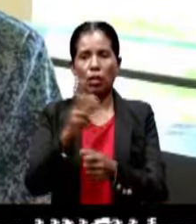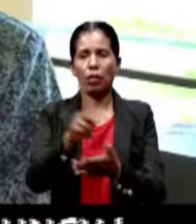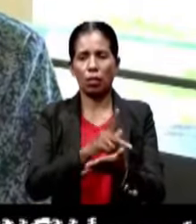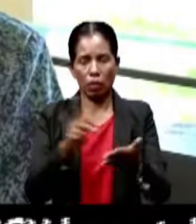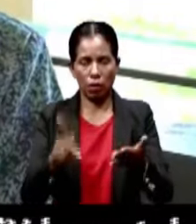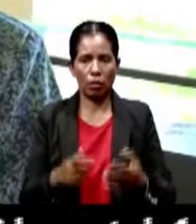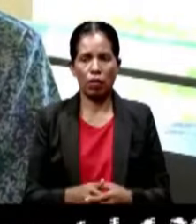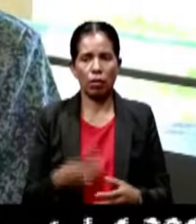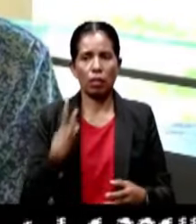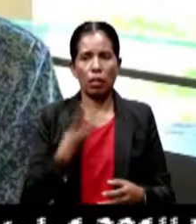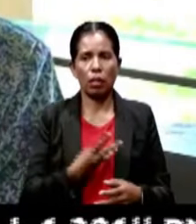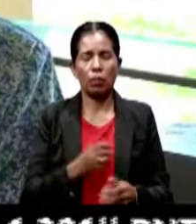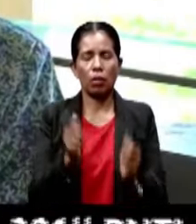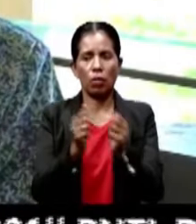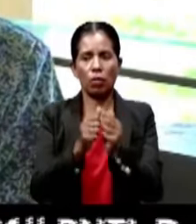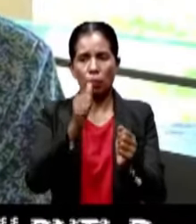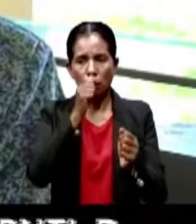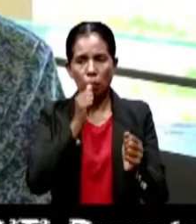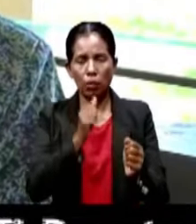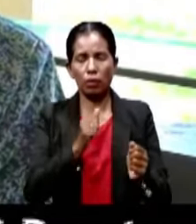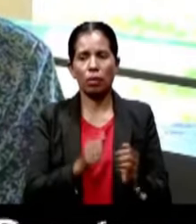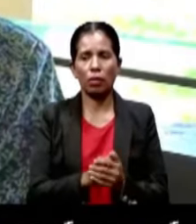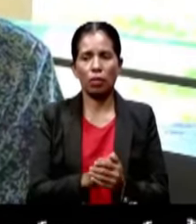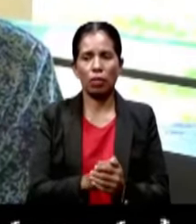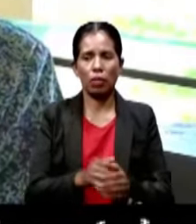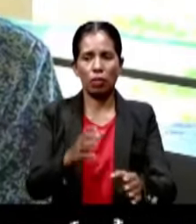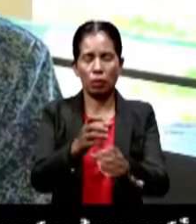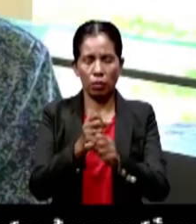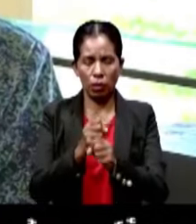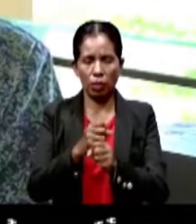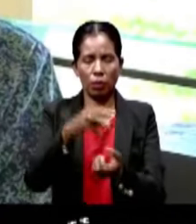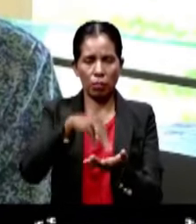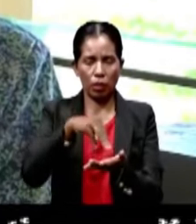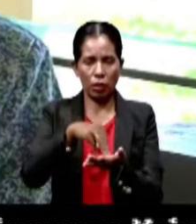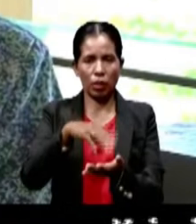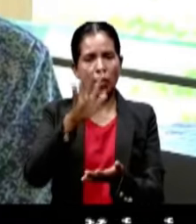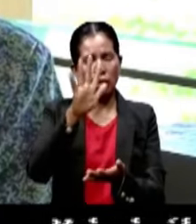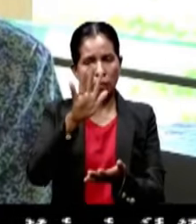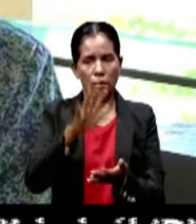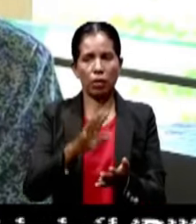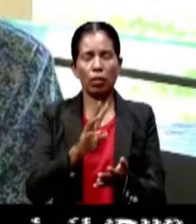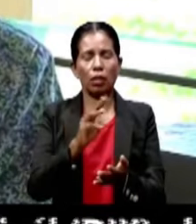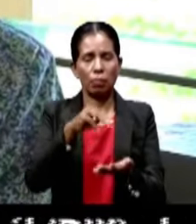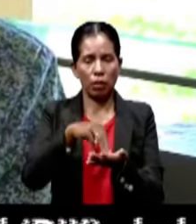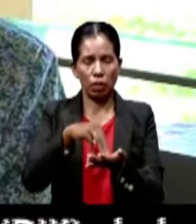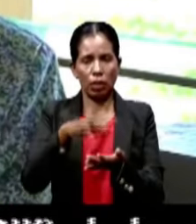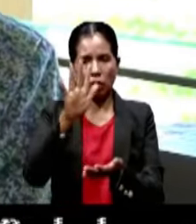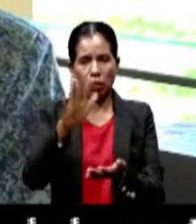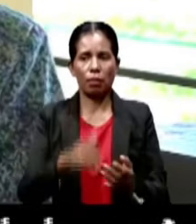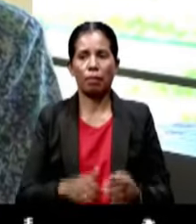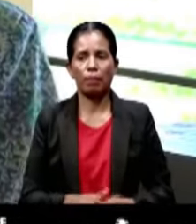então, a minha paciência de ciclo ni a minha pobre matéria lima, lorong ida, lorong matéria lima,